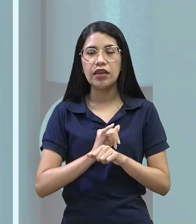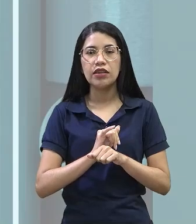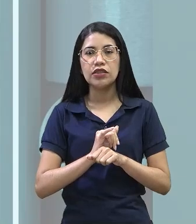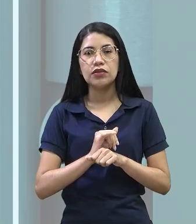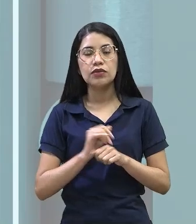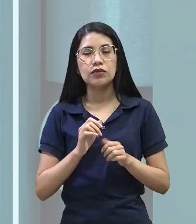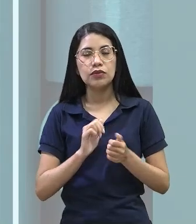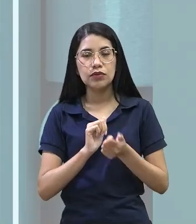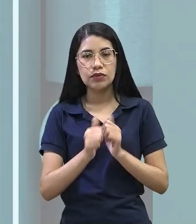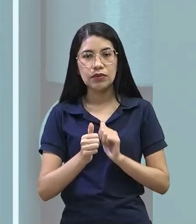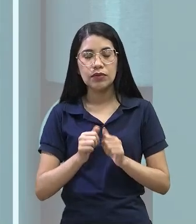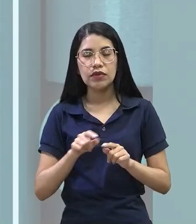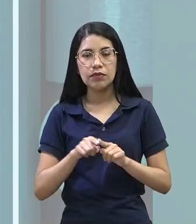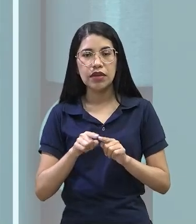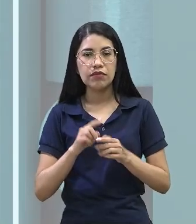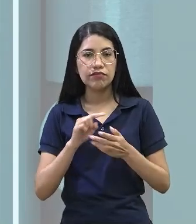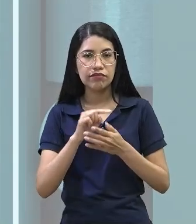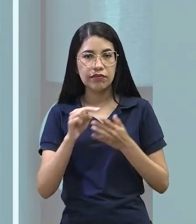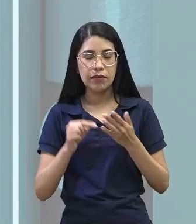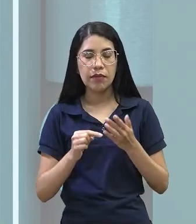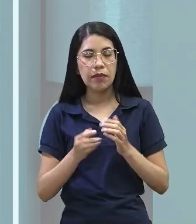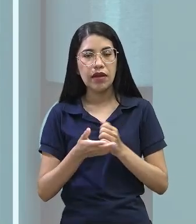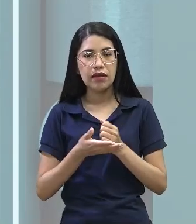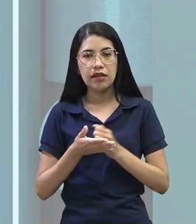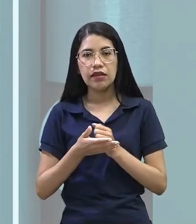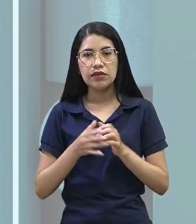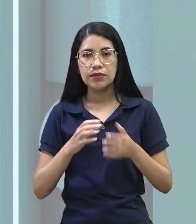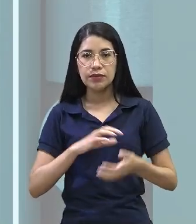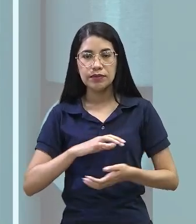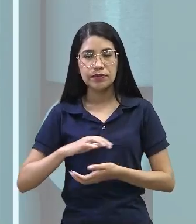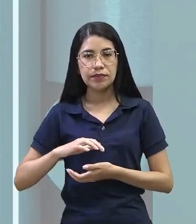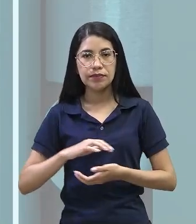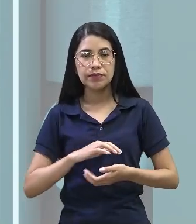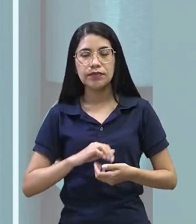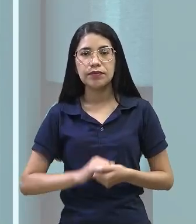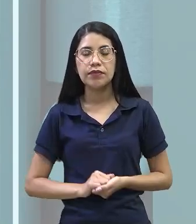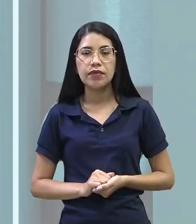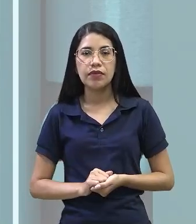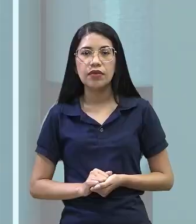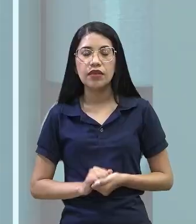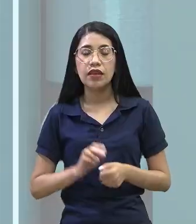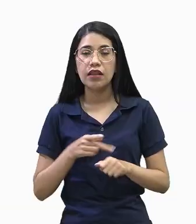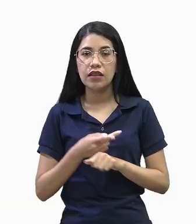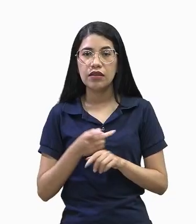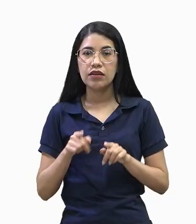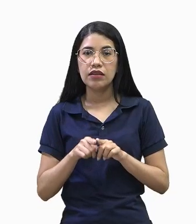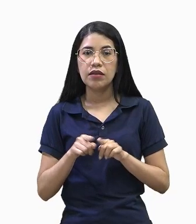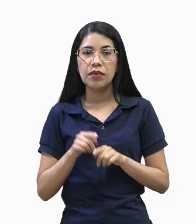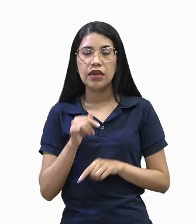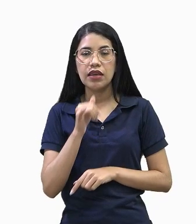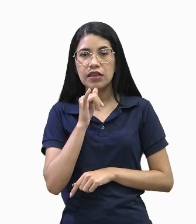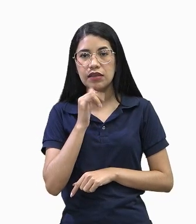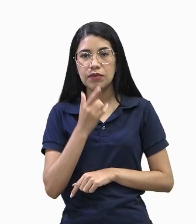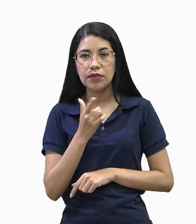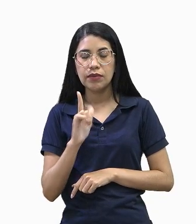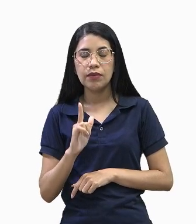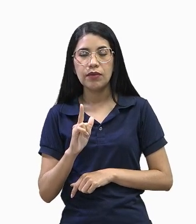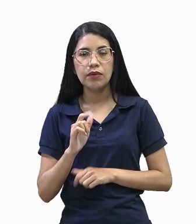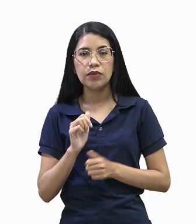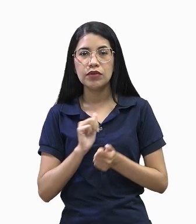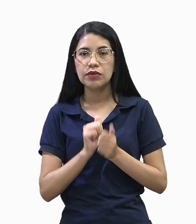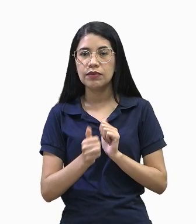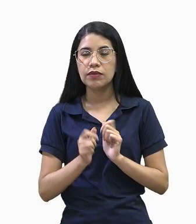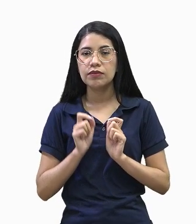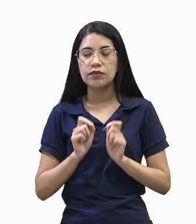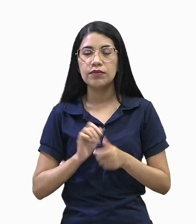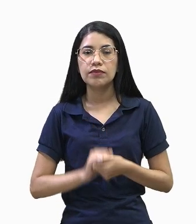principais fundamentos aí que nós aprendemos no rugby. Logo depois, nós aprendemos sobre outro esporte, que